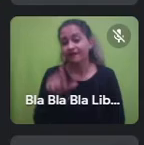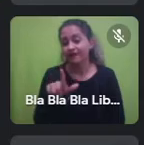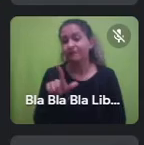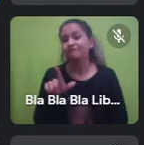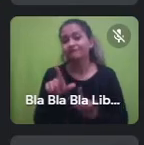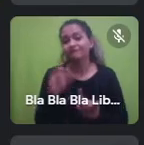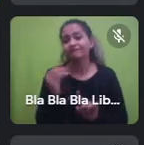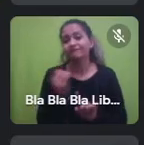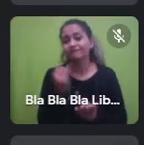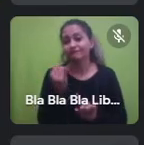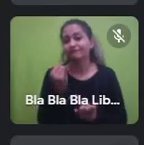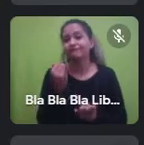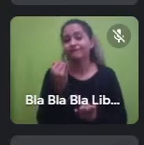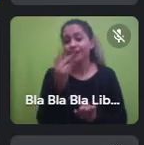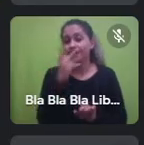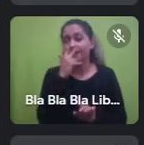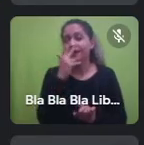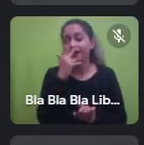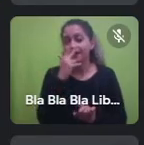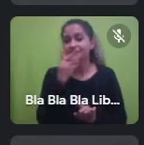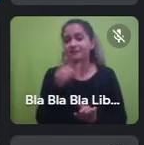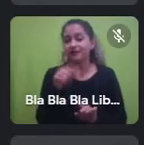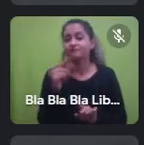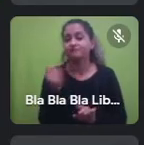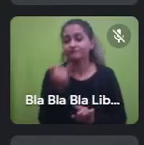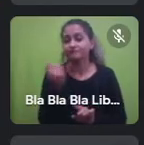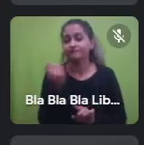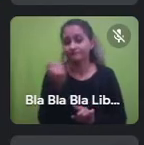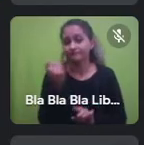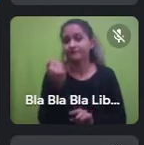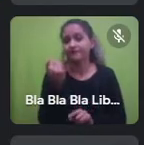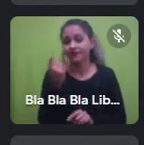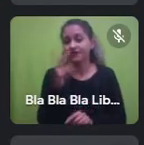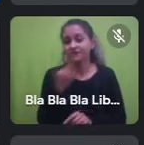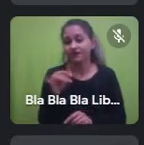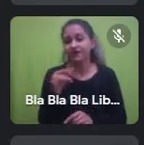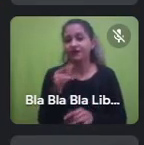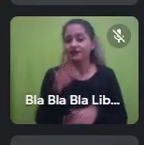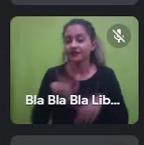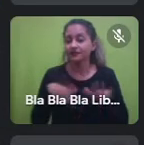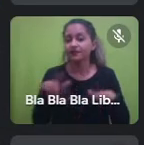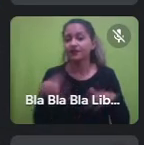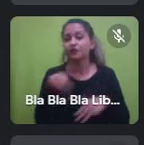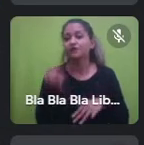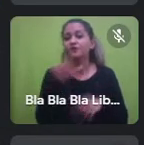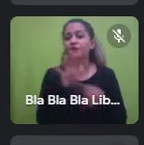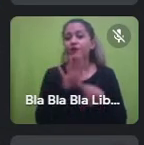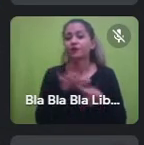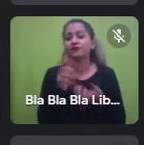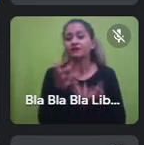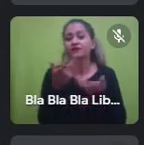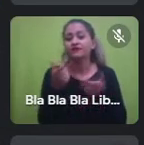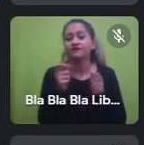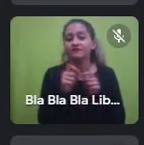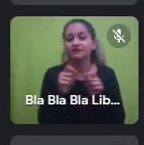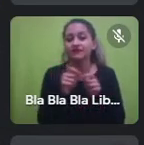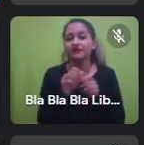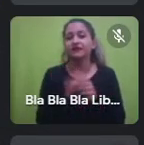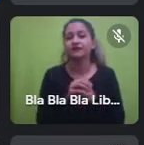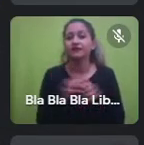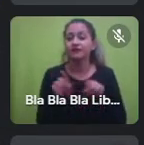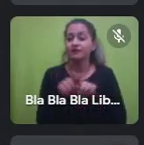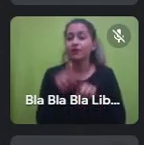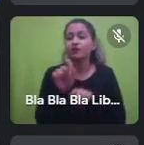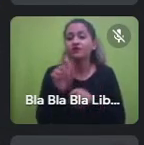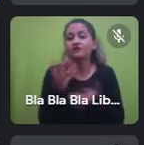é tarefa também importante. Vai daí o desenho amostral que você vai fazer, vai daí o que você